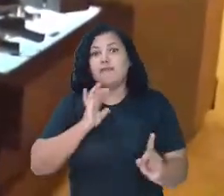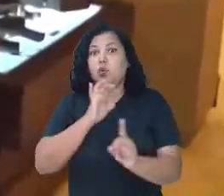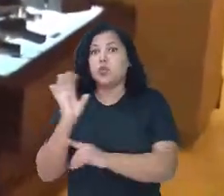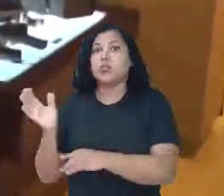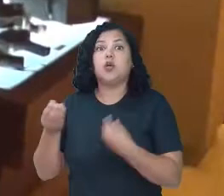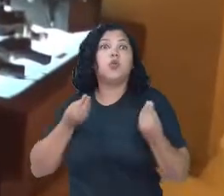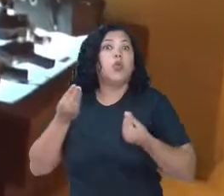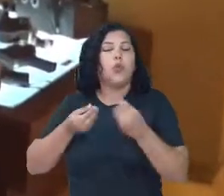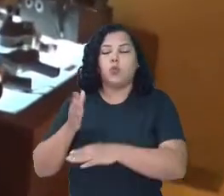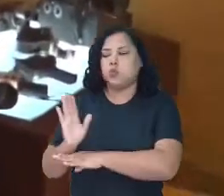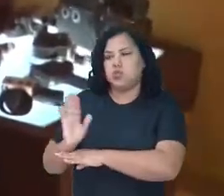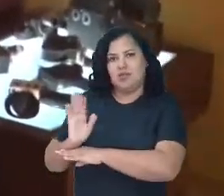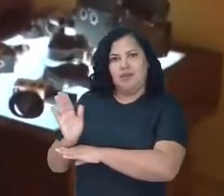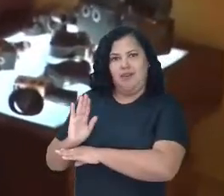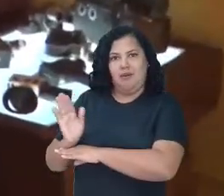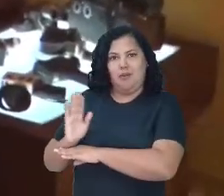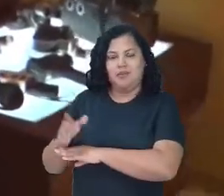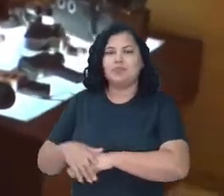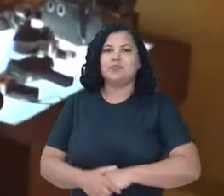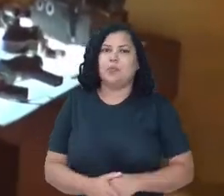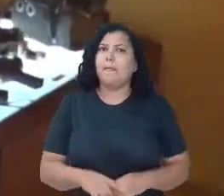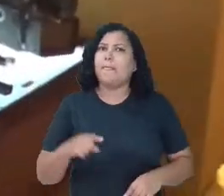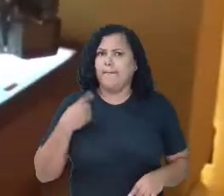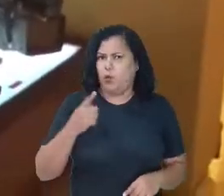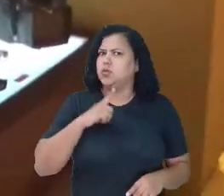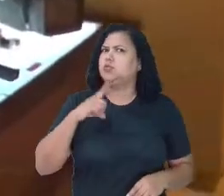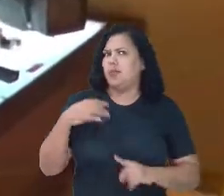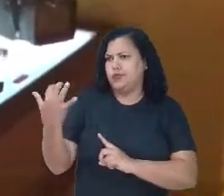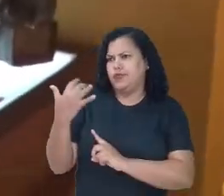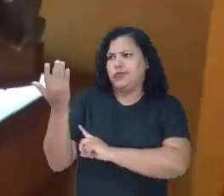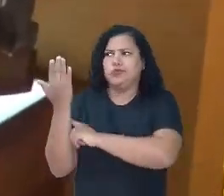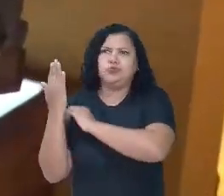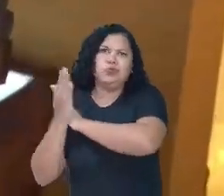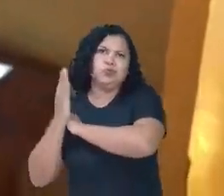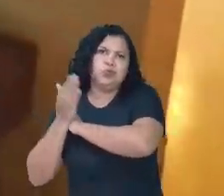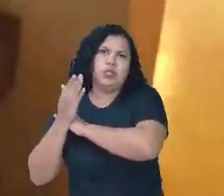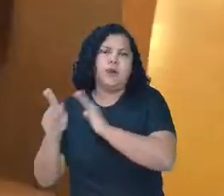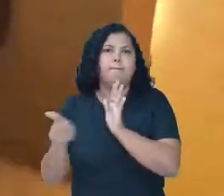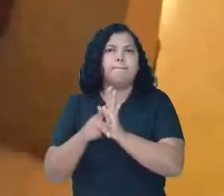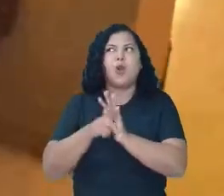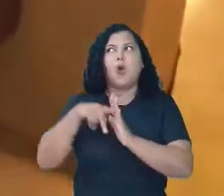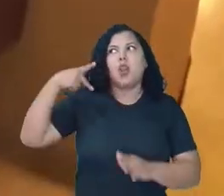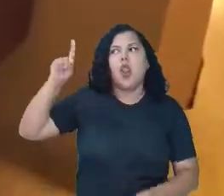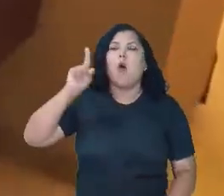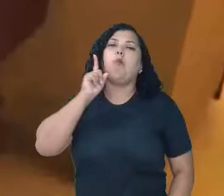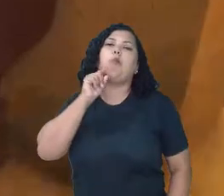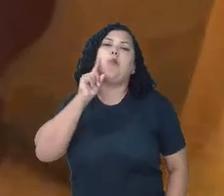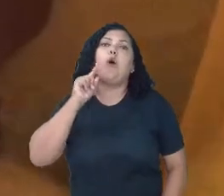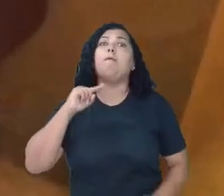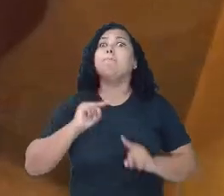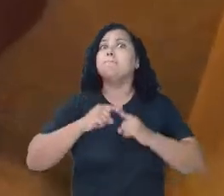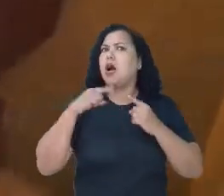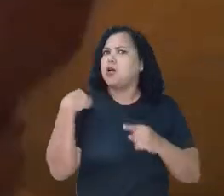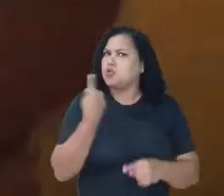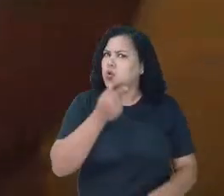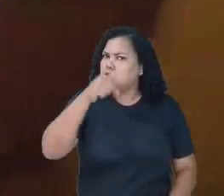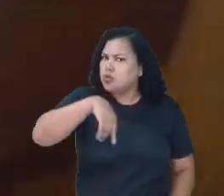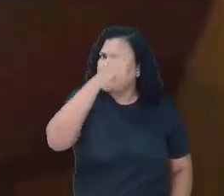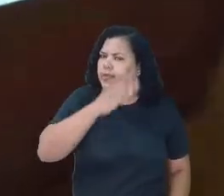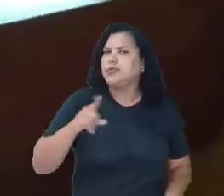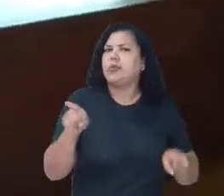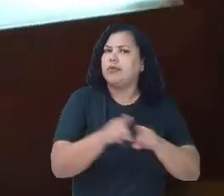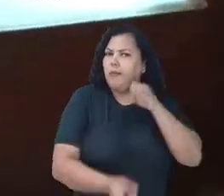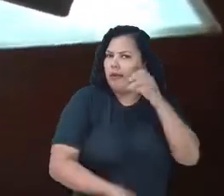cinema, que nós recebemos uma influência muito grande do cinema norte-americano, mas que nós temos uma produção de cinema nacional.